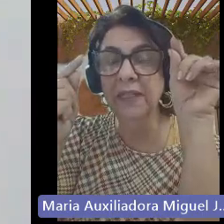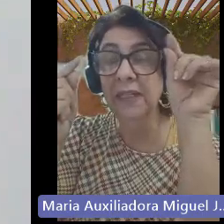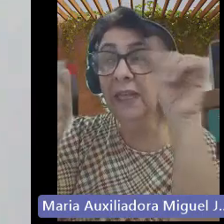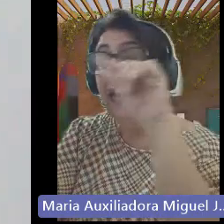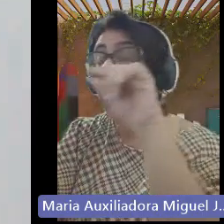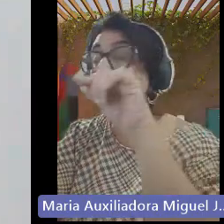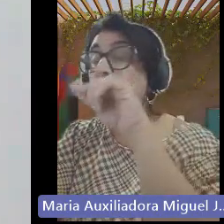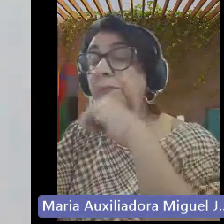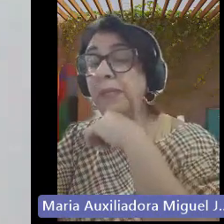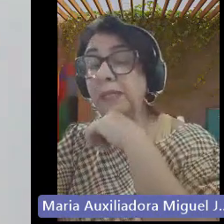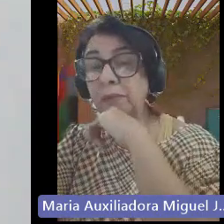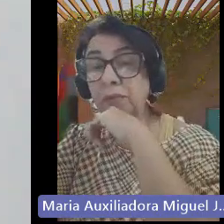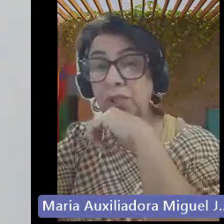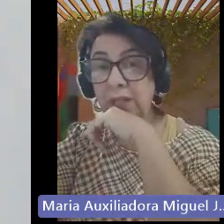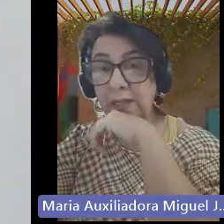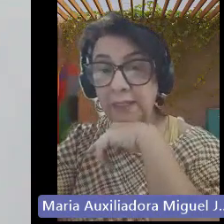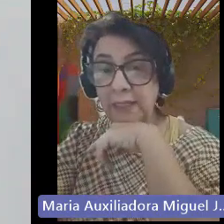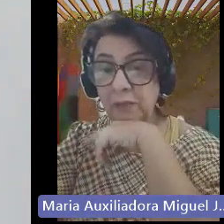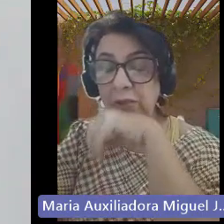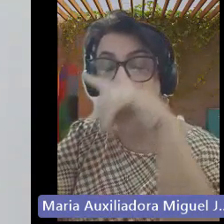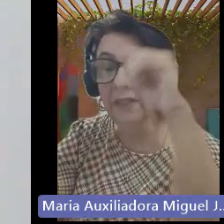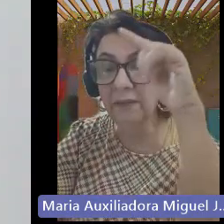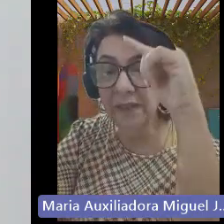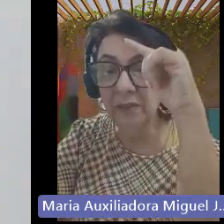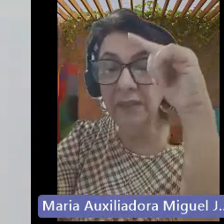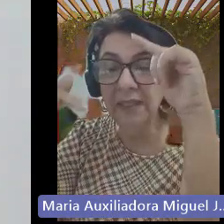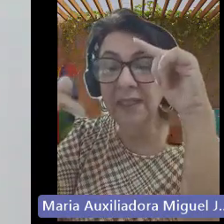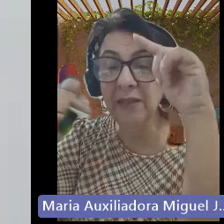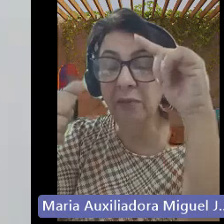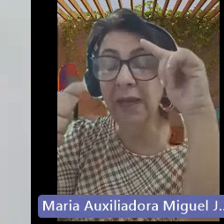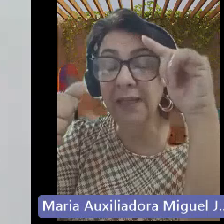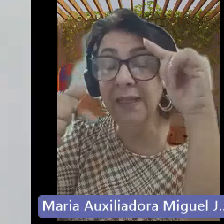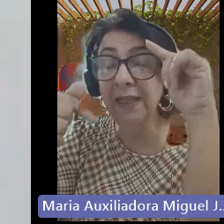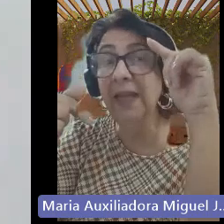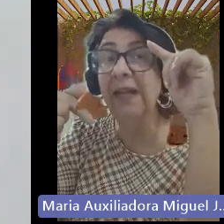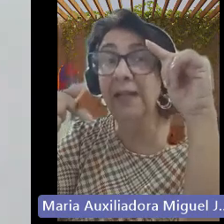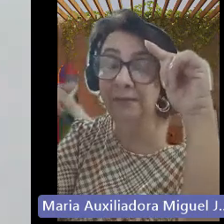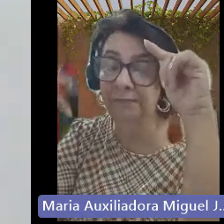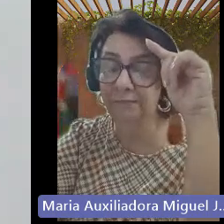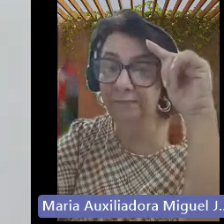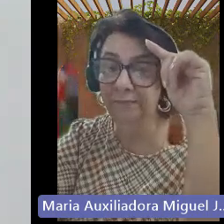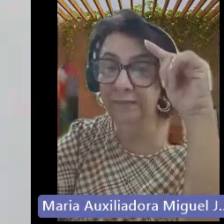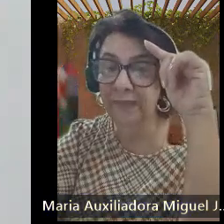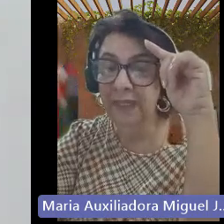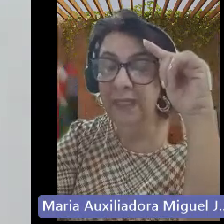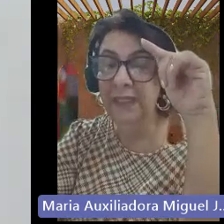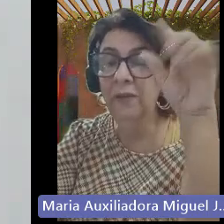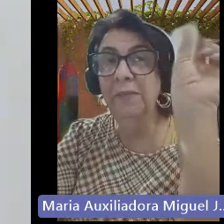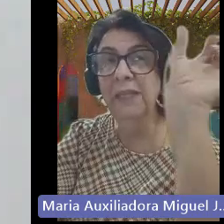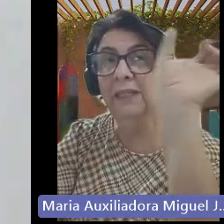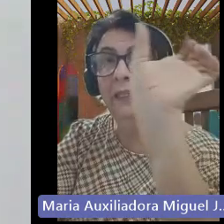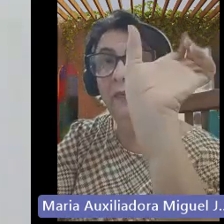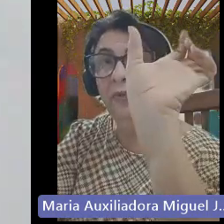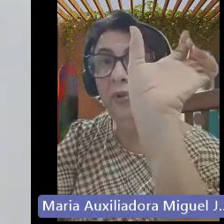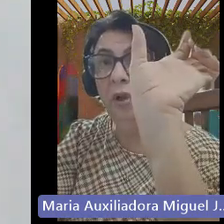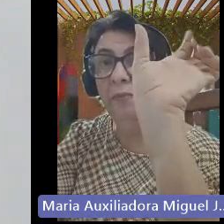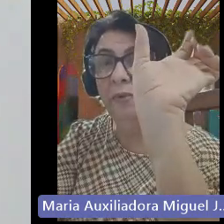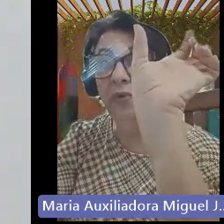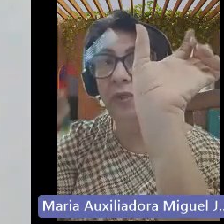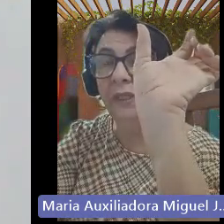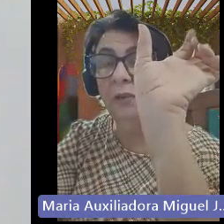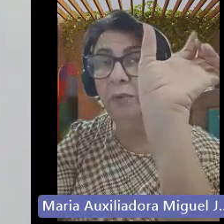vai fazer. É no plano de ensino que você vai fazer uma descrição mais detalhada. Então, a ementa, ela tem